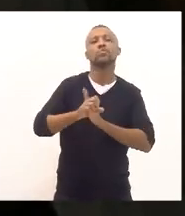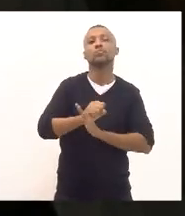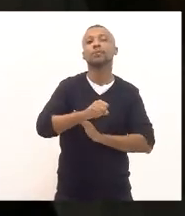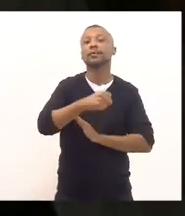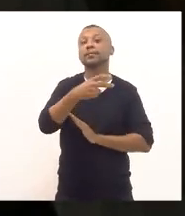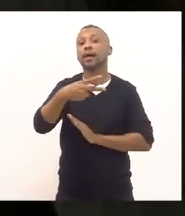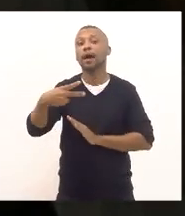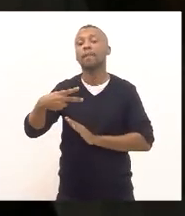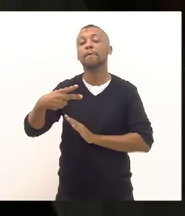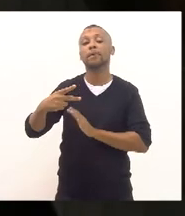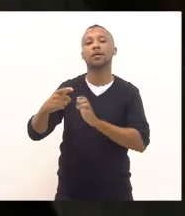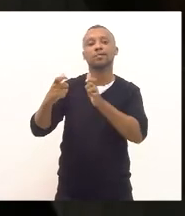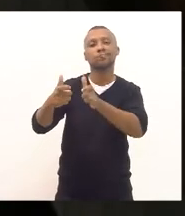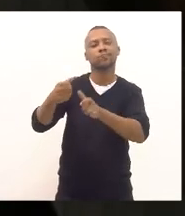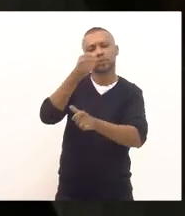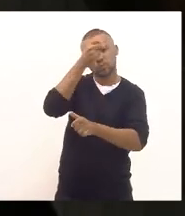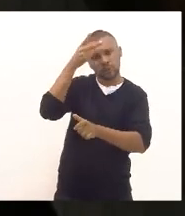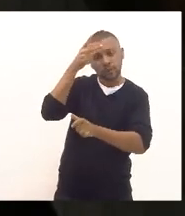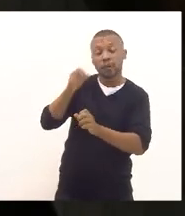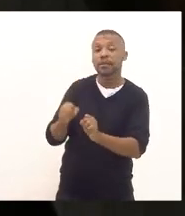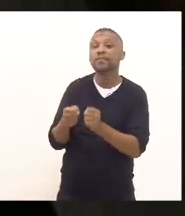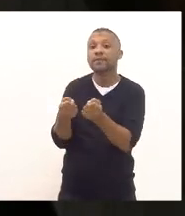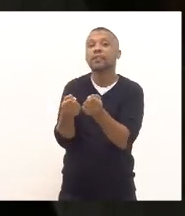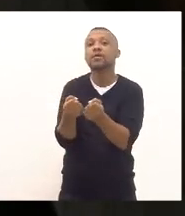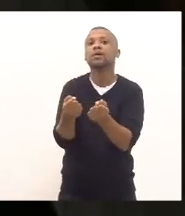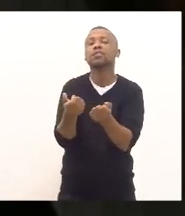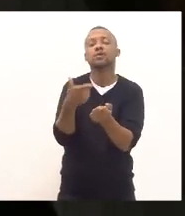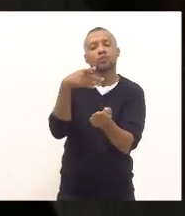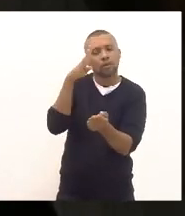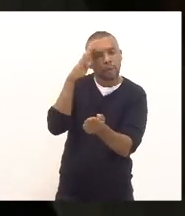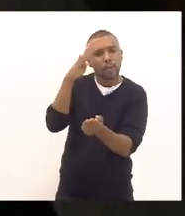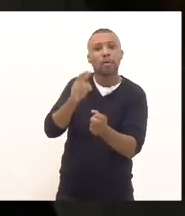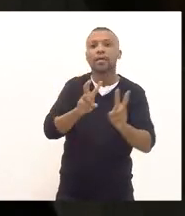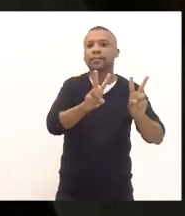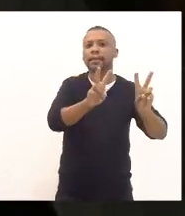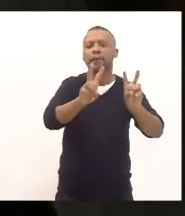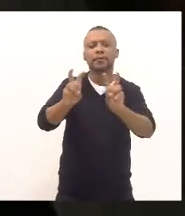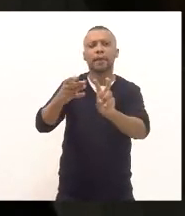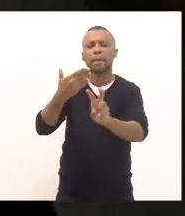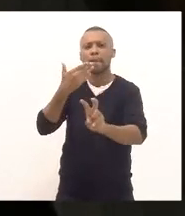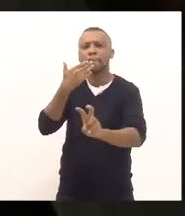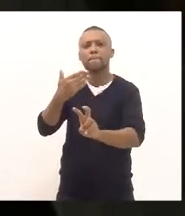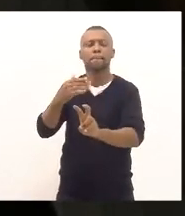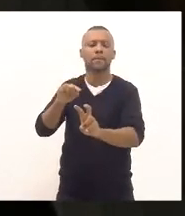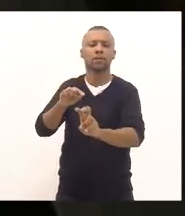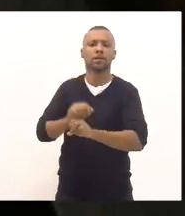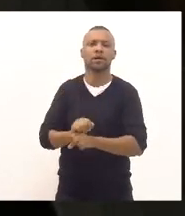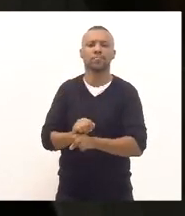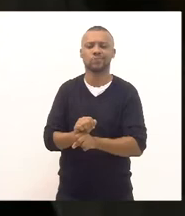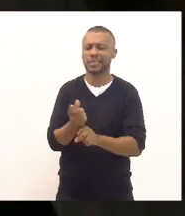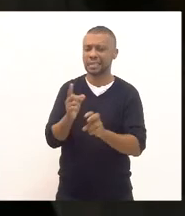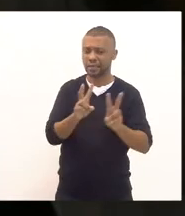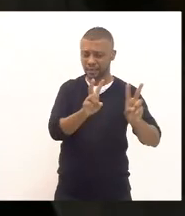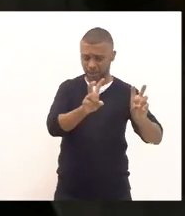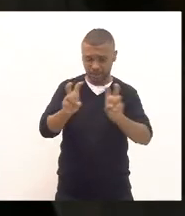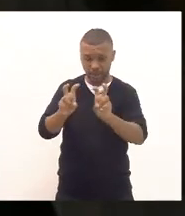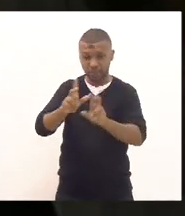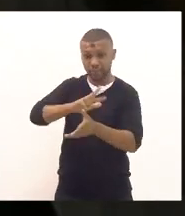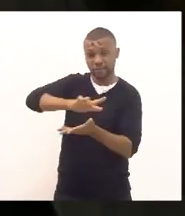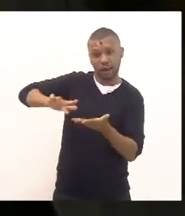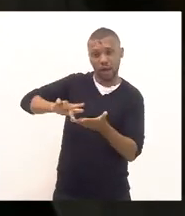em defesa de suas prioridades né e entre essas prioridades